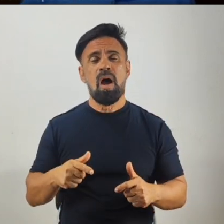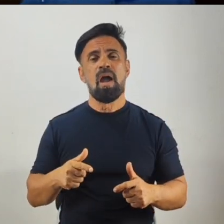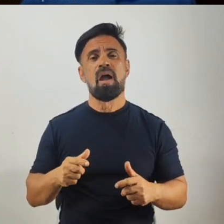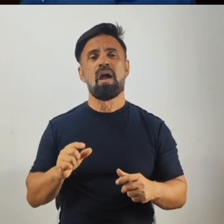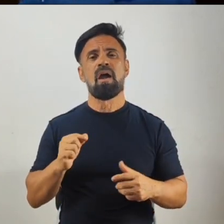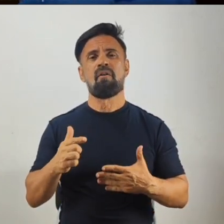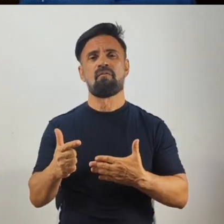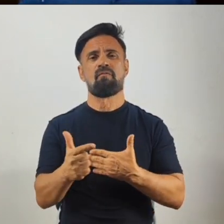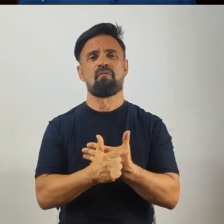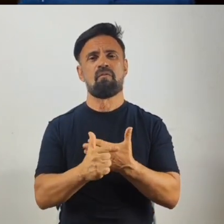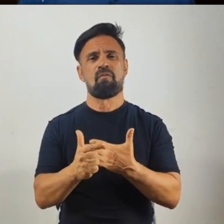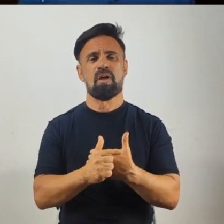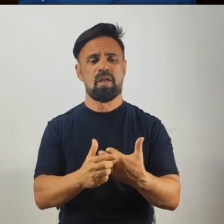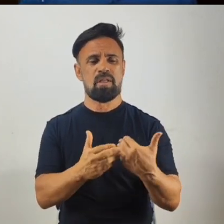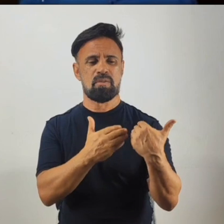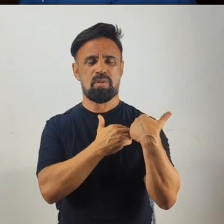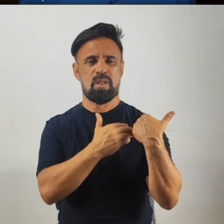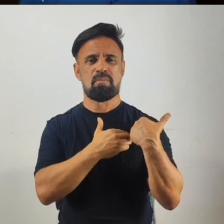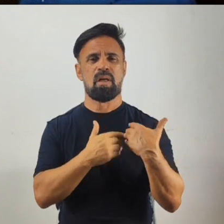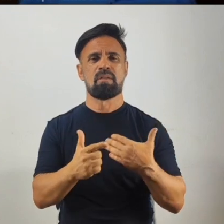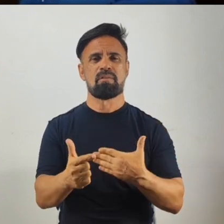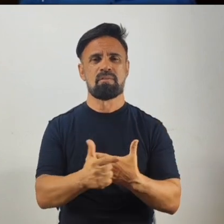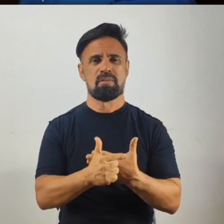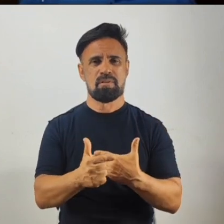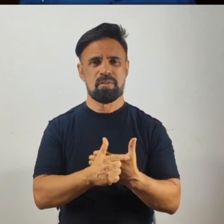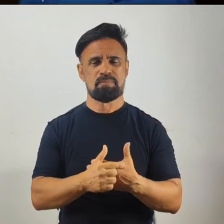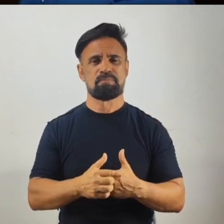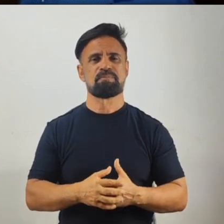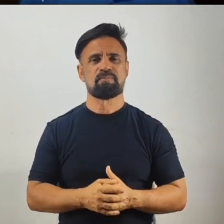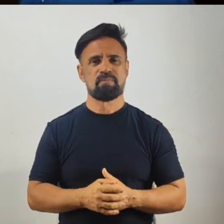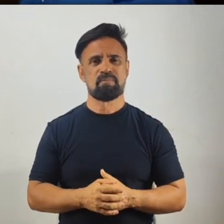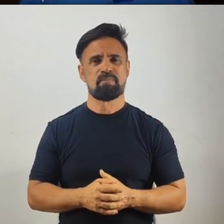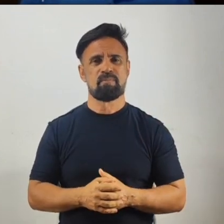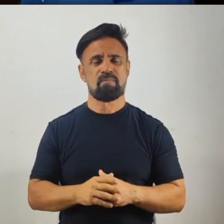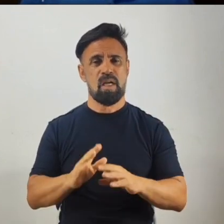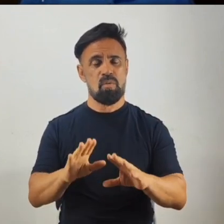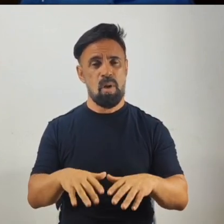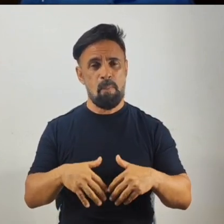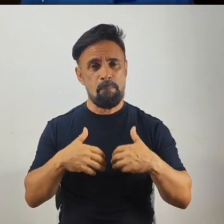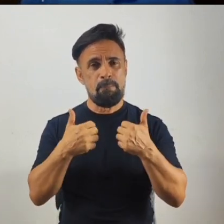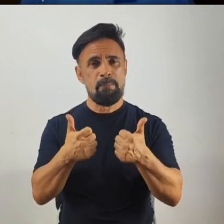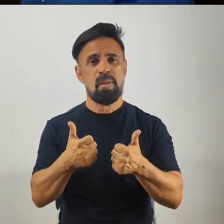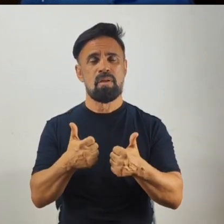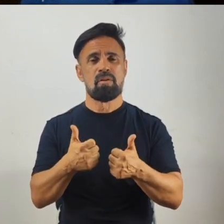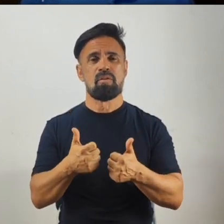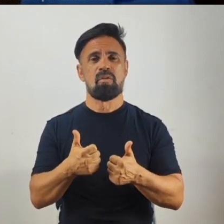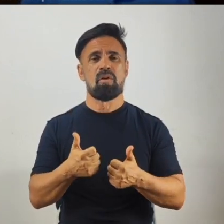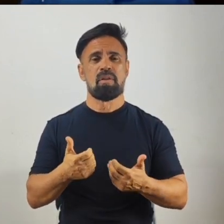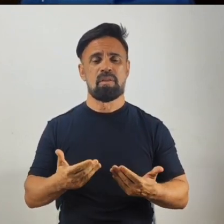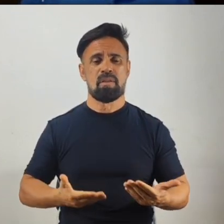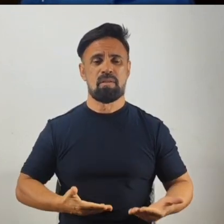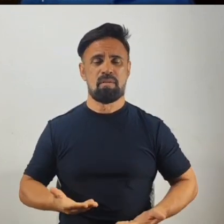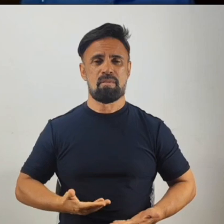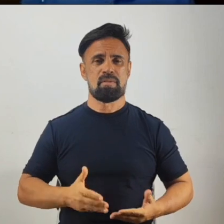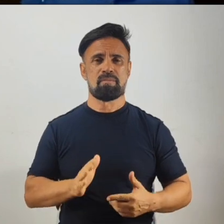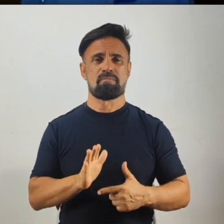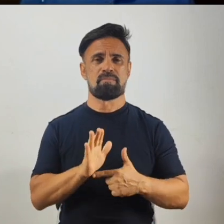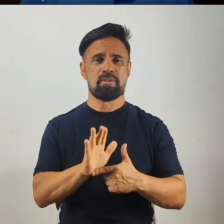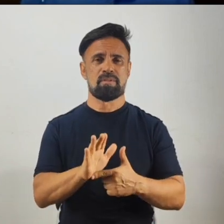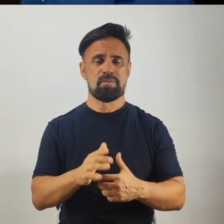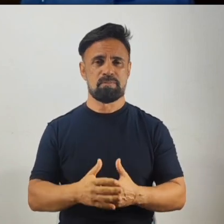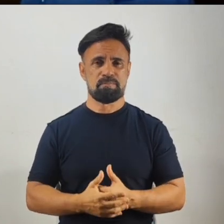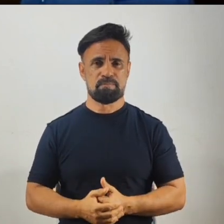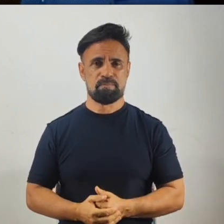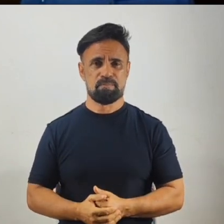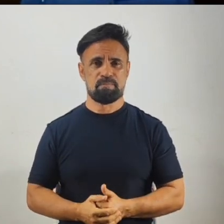Então, tudo isso são atribuições relativas às condições organizacionais para uma melhor